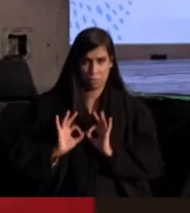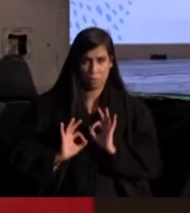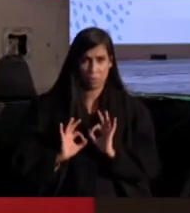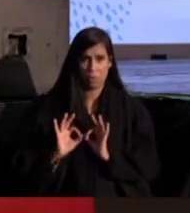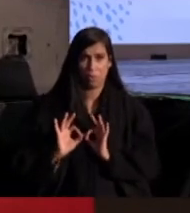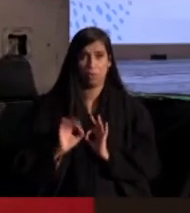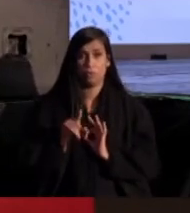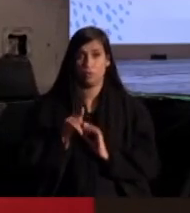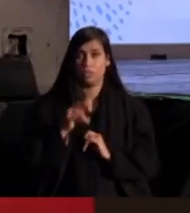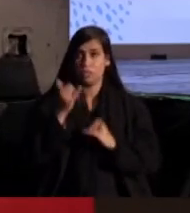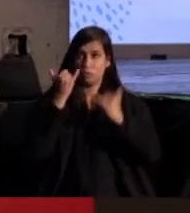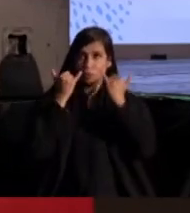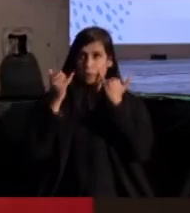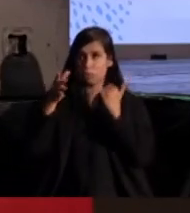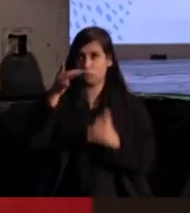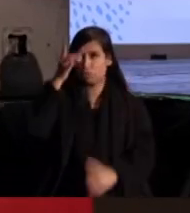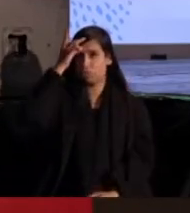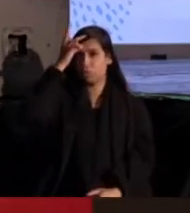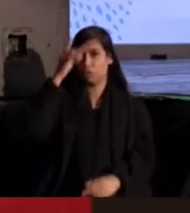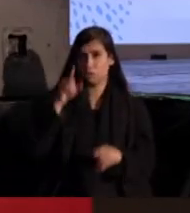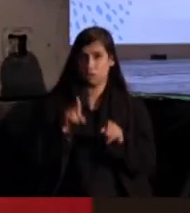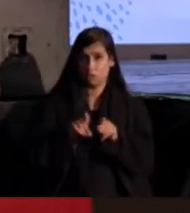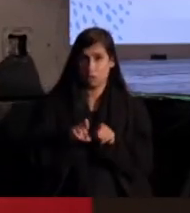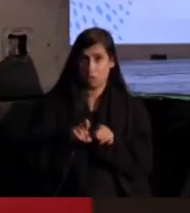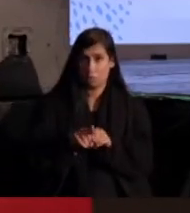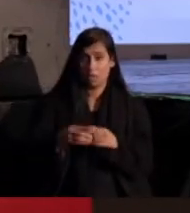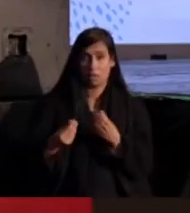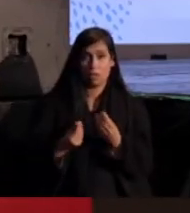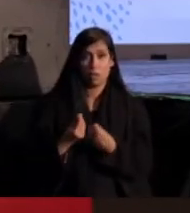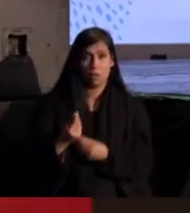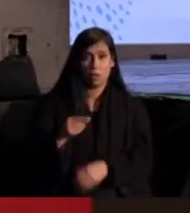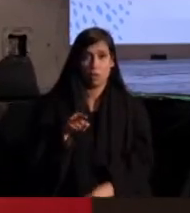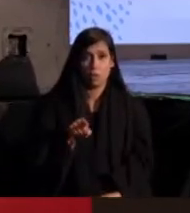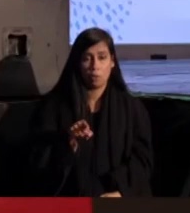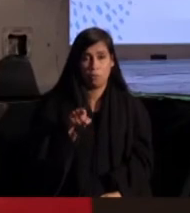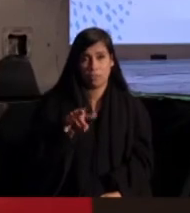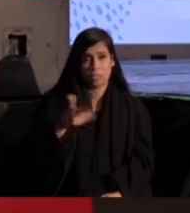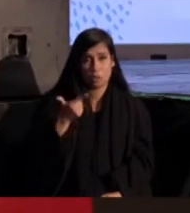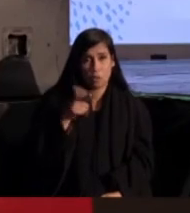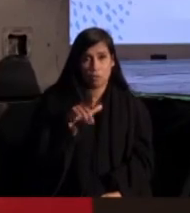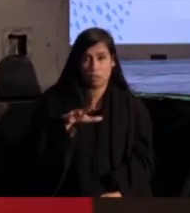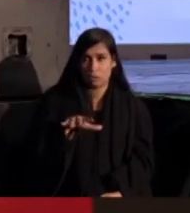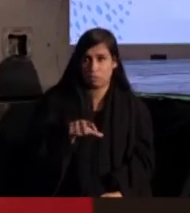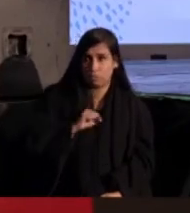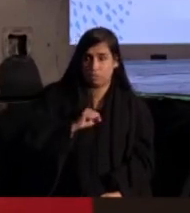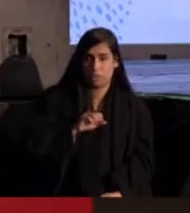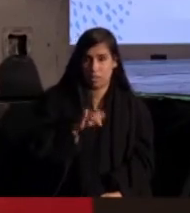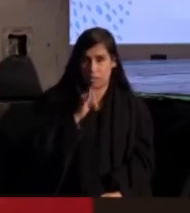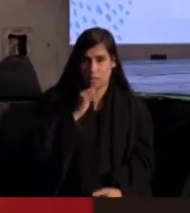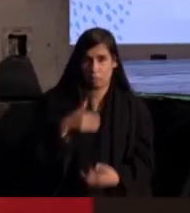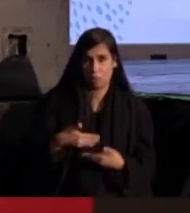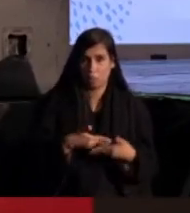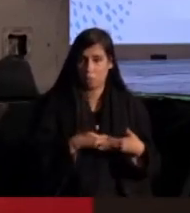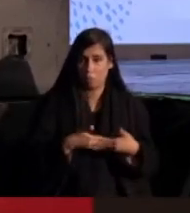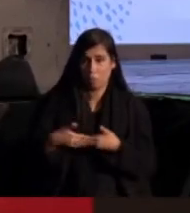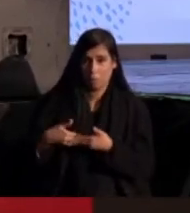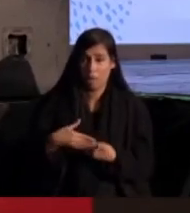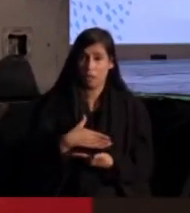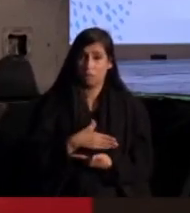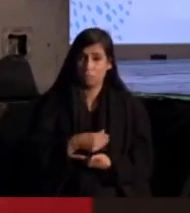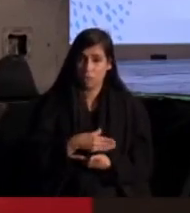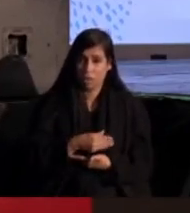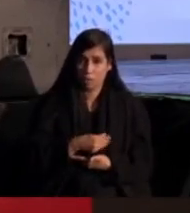social da boca humana. Salvo pela capacidade de sucção, da qual os bebês mamíferos são estruturalmente